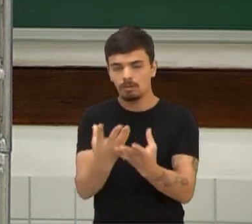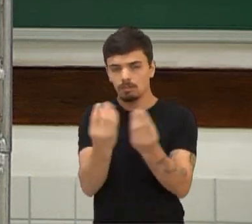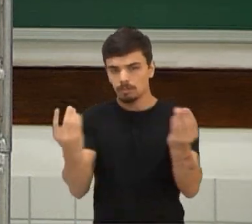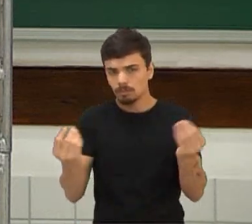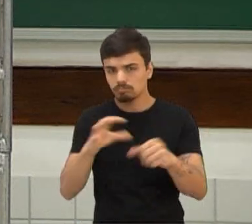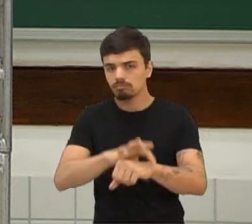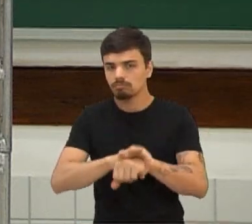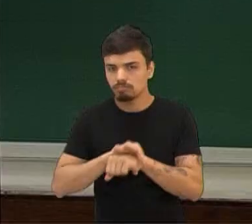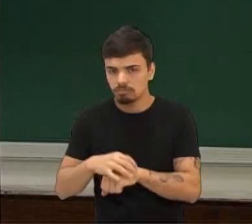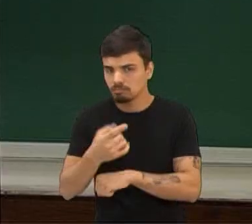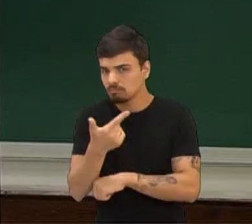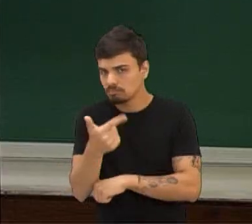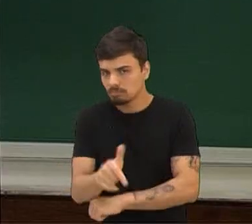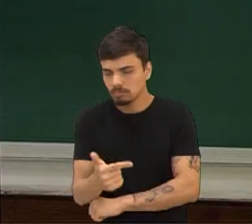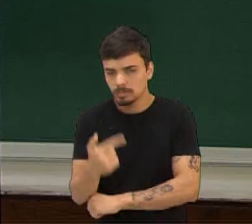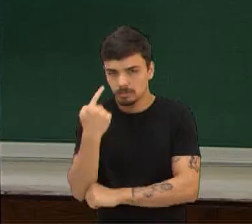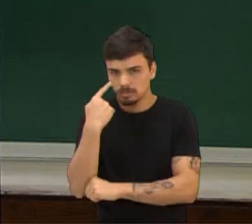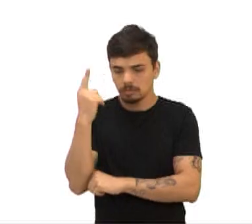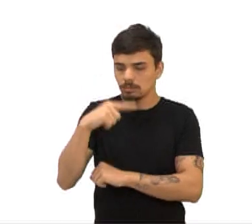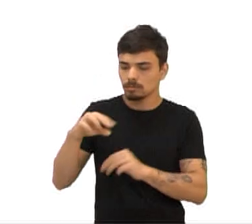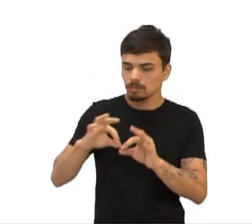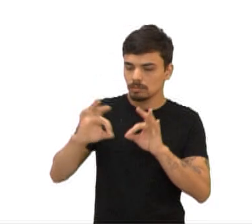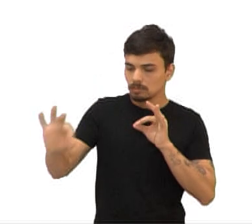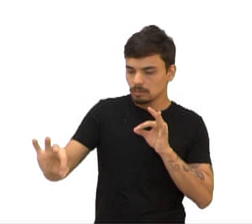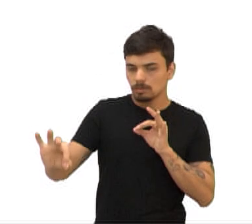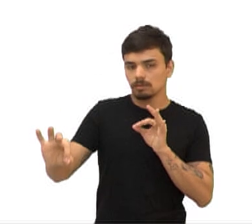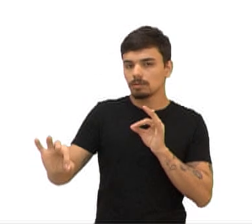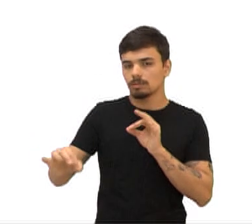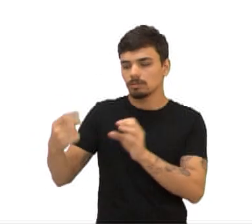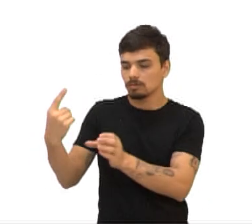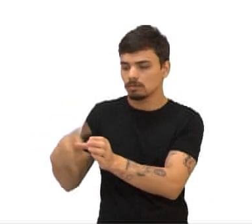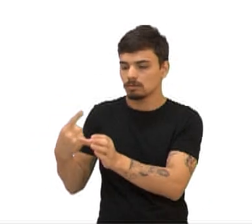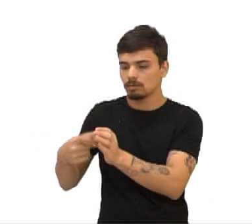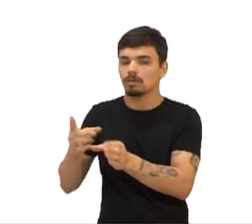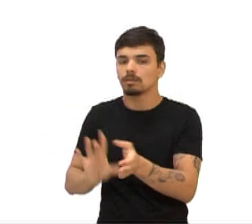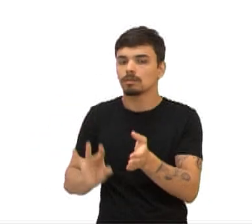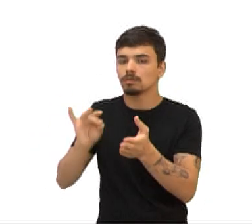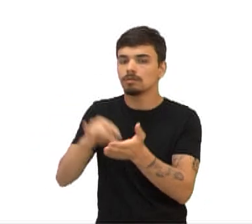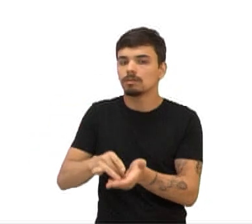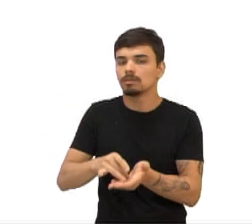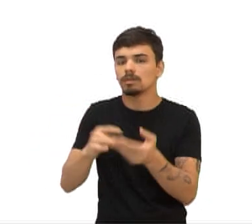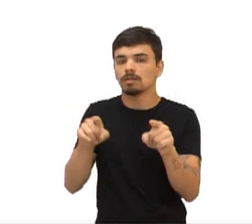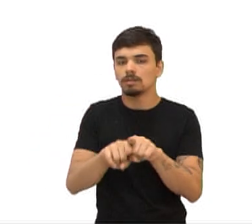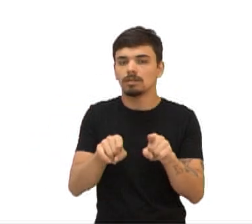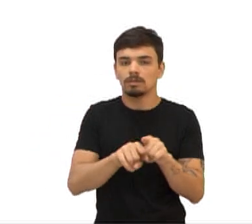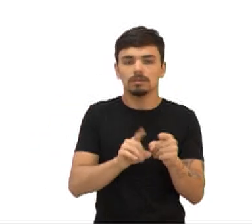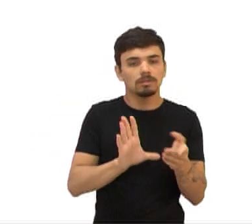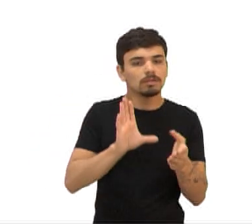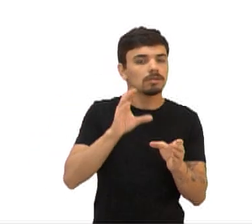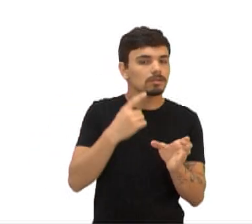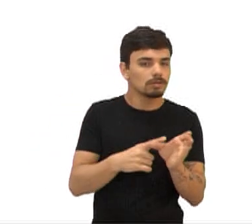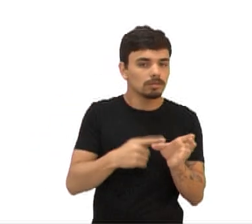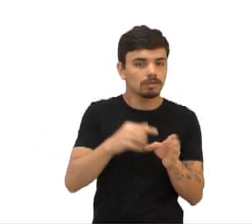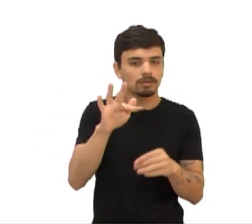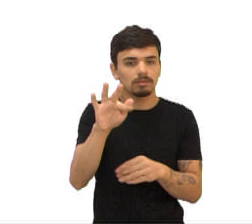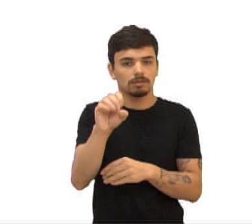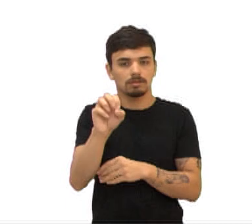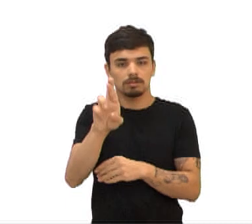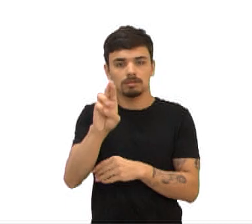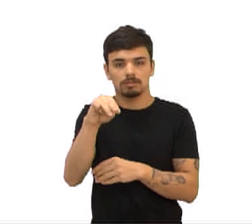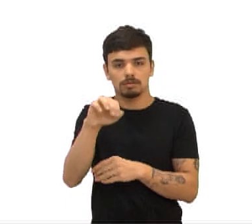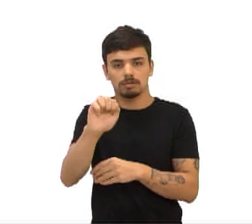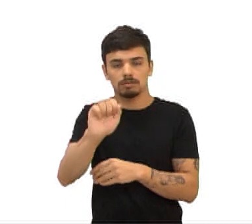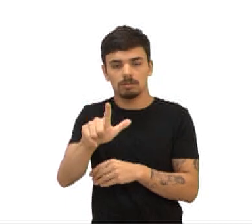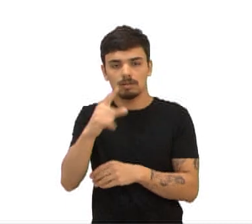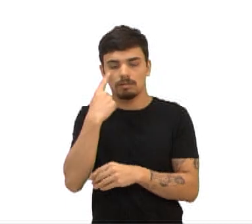garantidos. Podemos dizer que há uma distância entre a cidadania real e a cidadania formal. Vejamos qual é a diferença